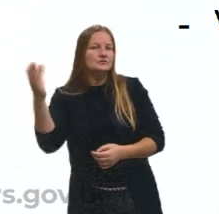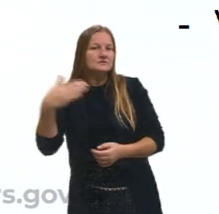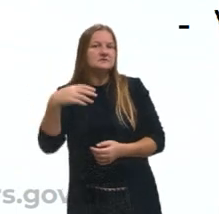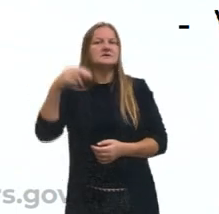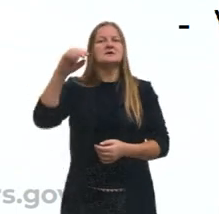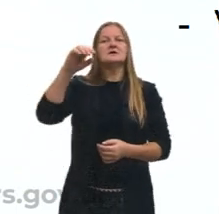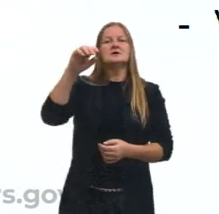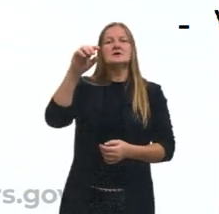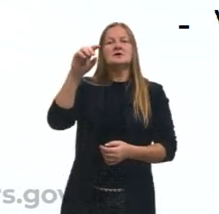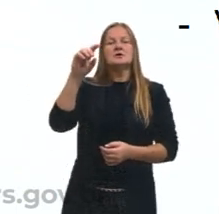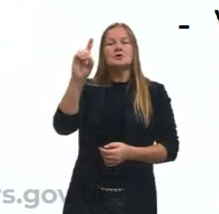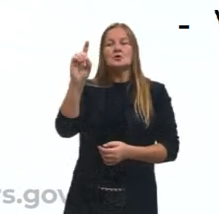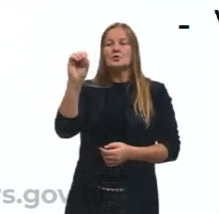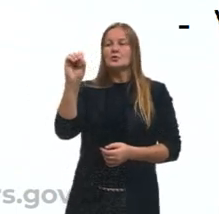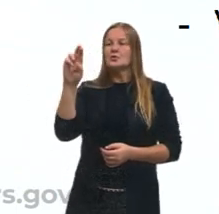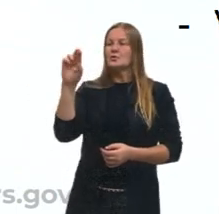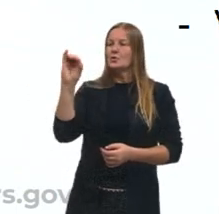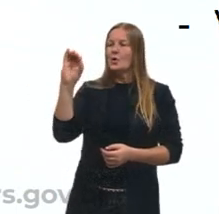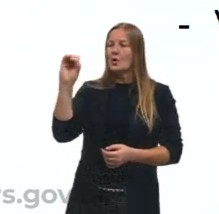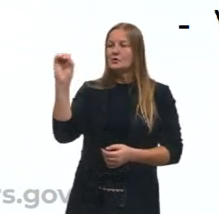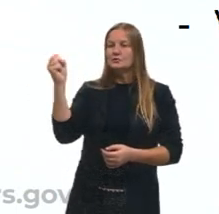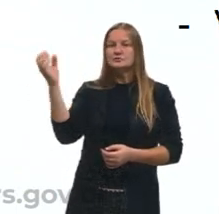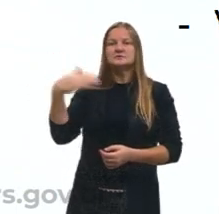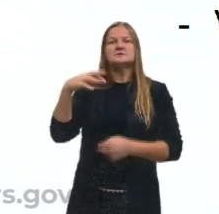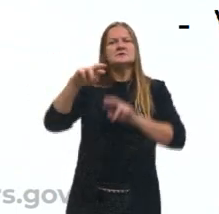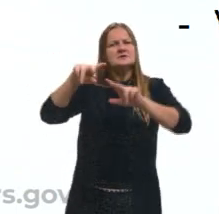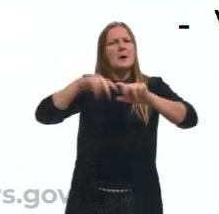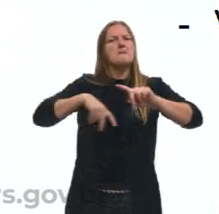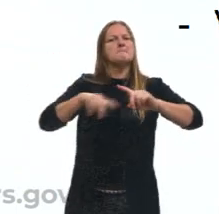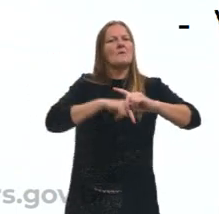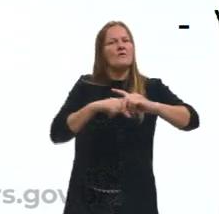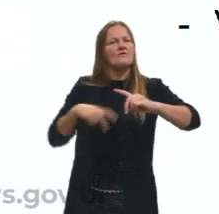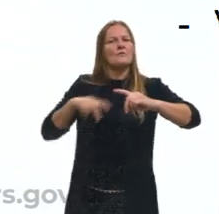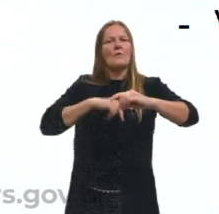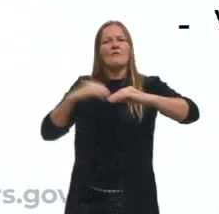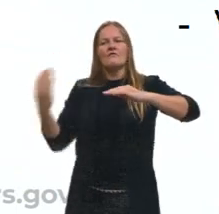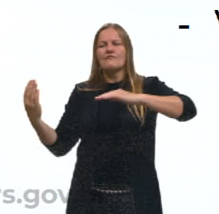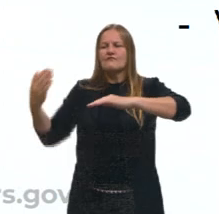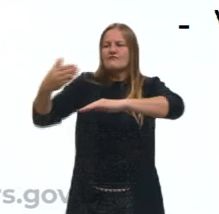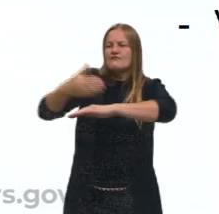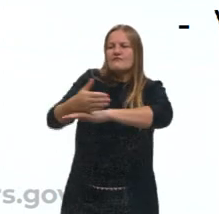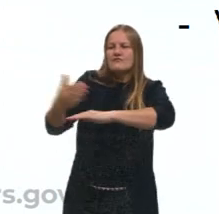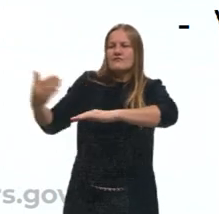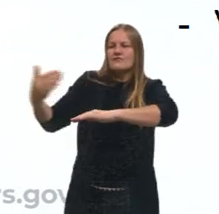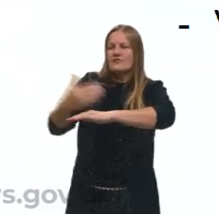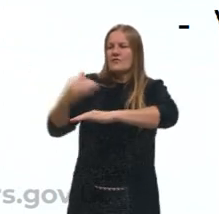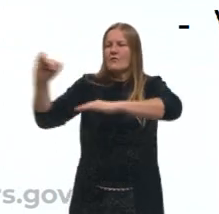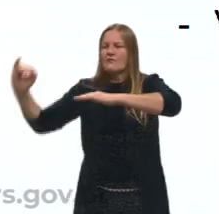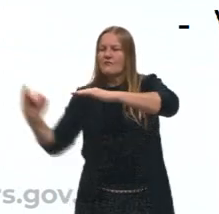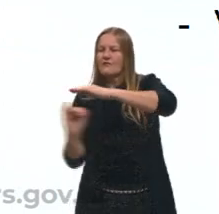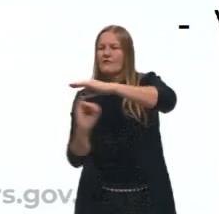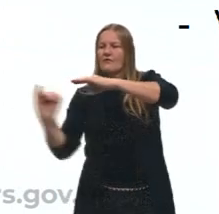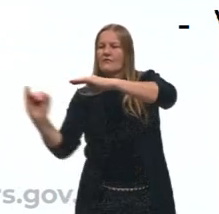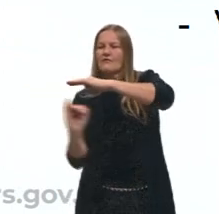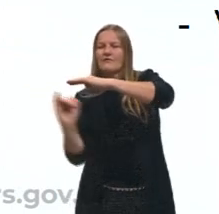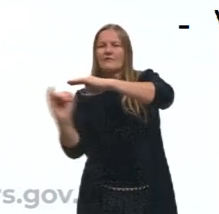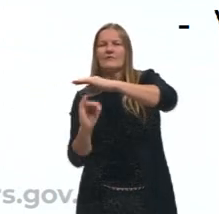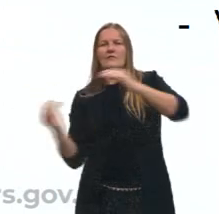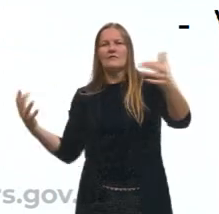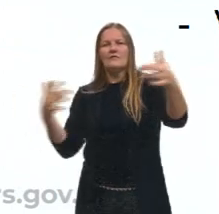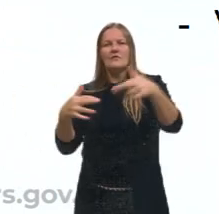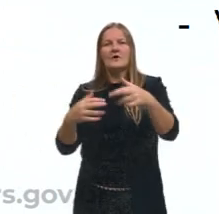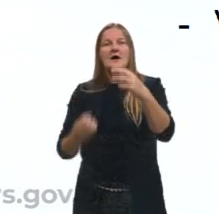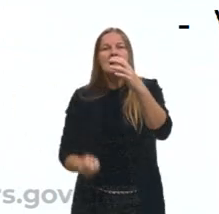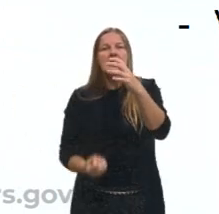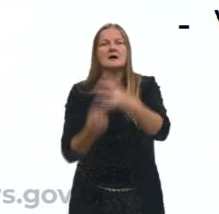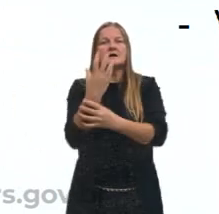os baús os eólios que foram migrando para esses territórios e que foram formando